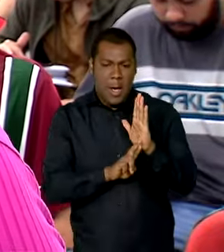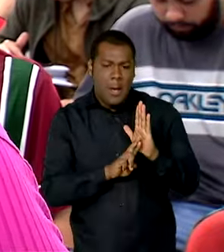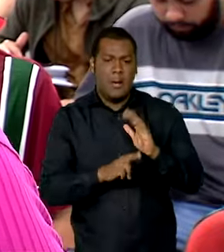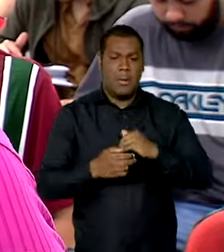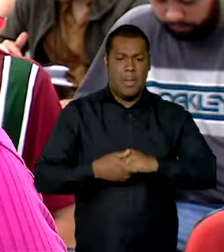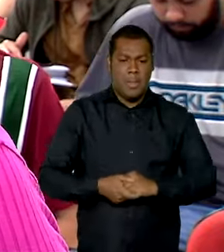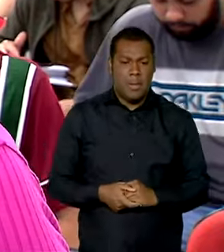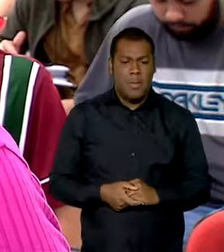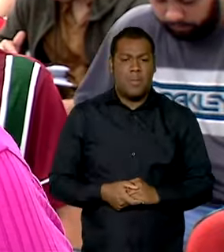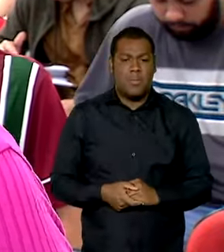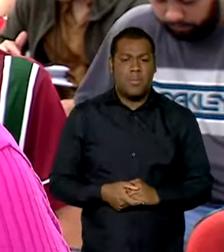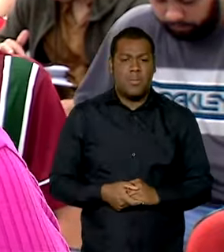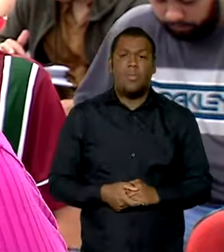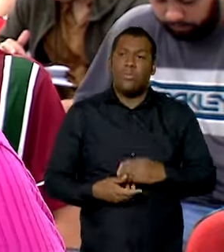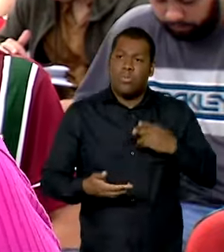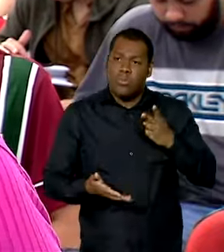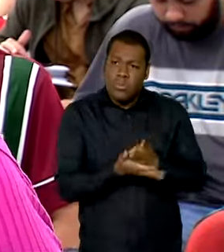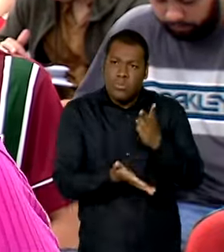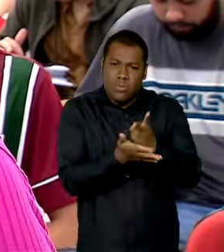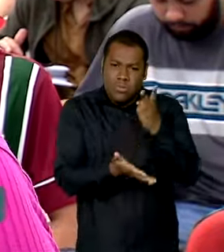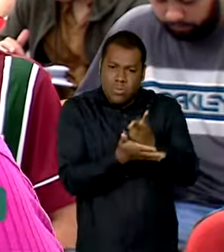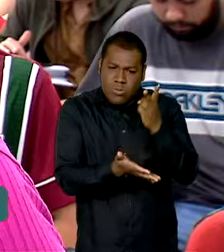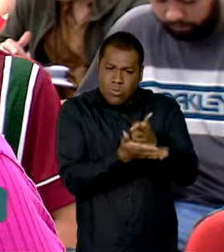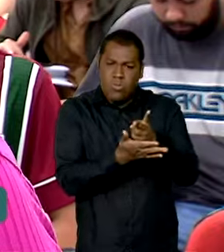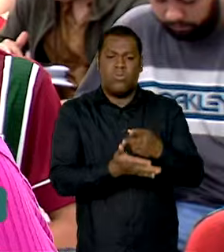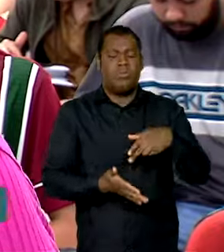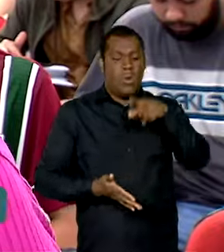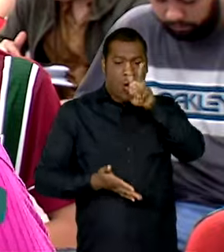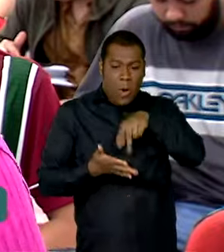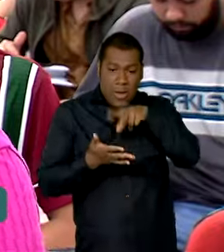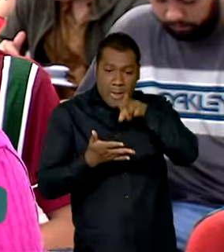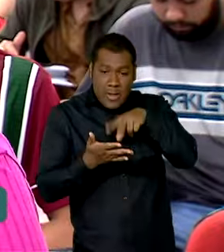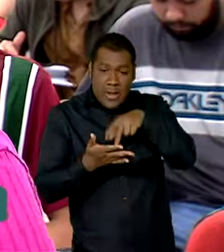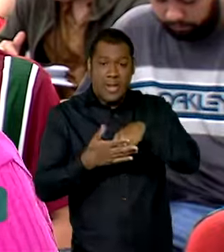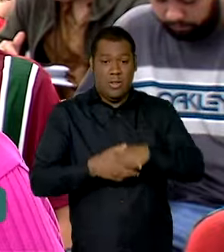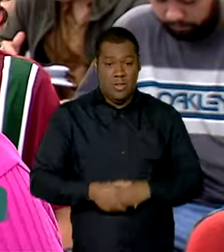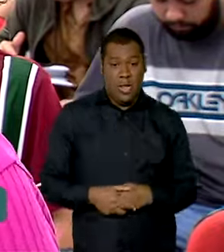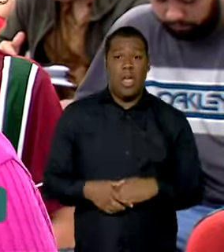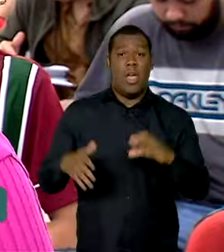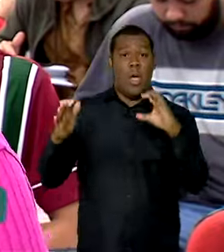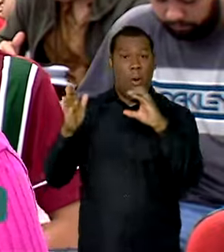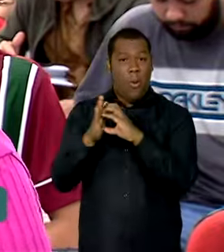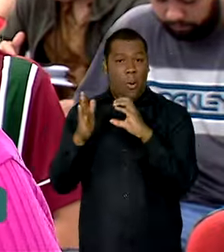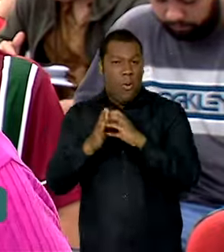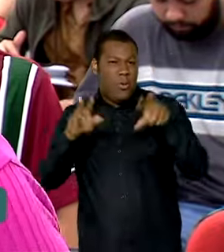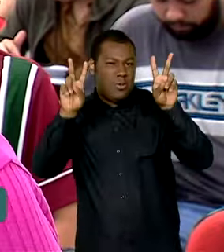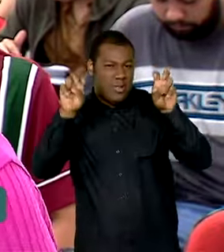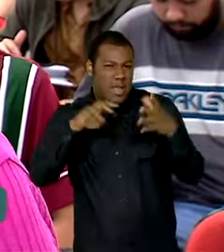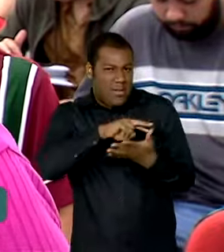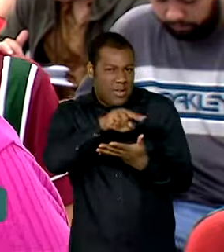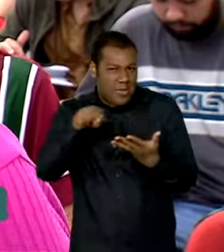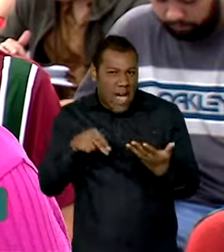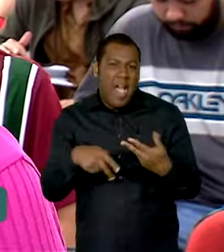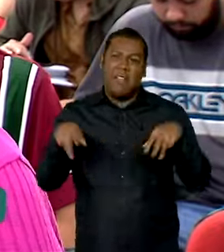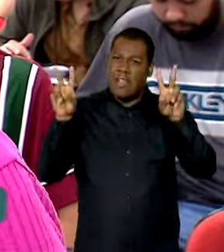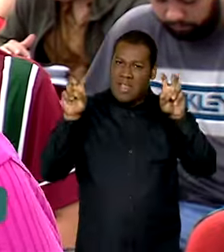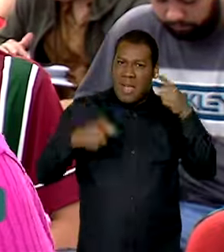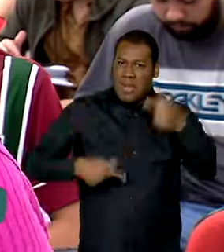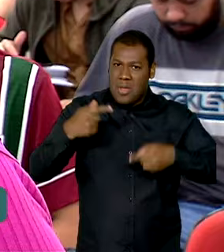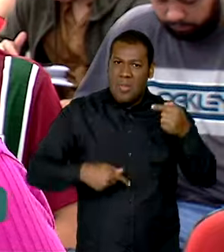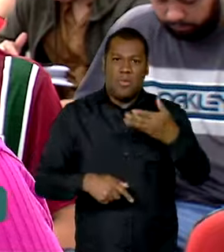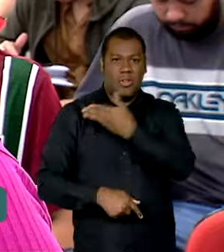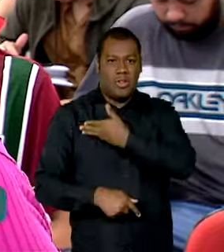constância e ler bastante. Nós temos um concurso que trabalha bem a diversidade, políticas públicas, então